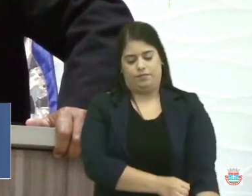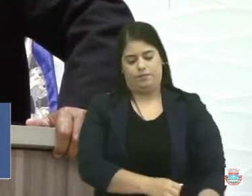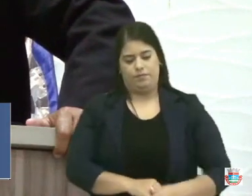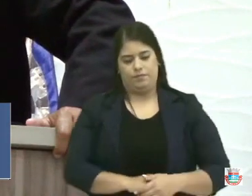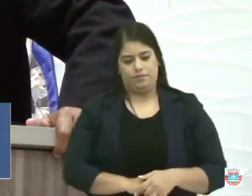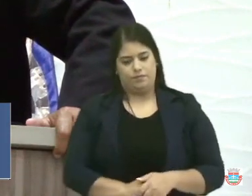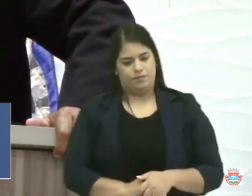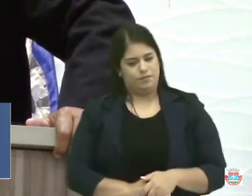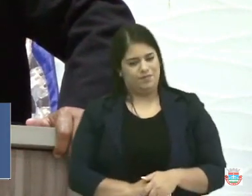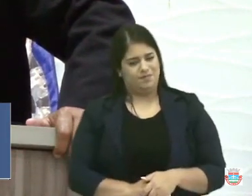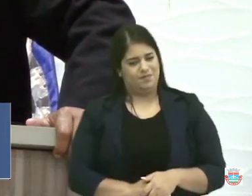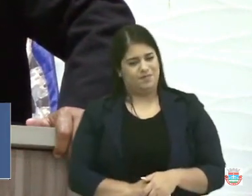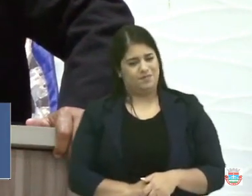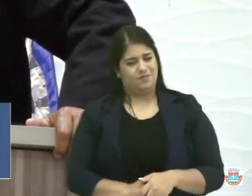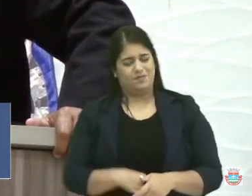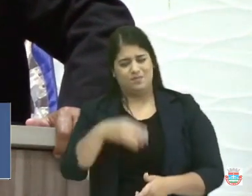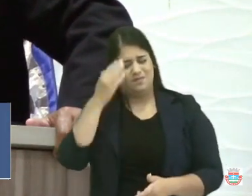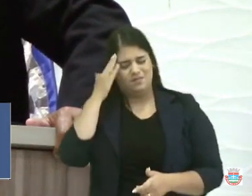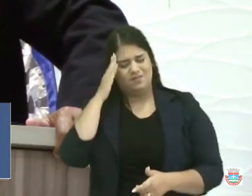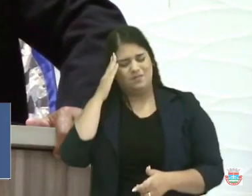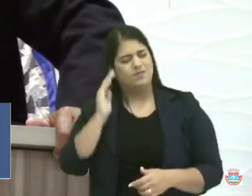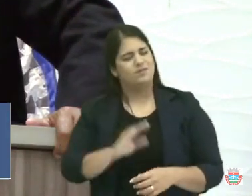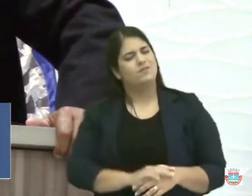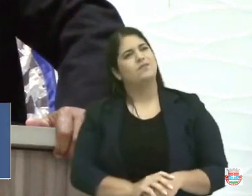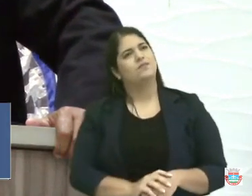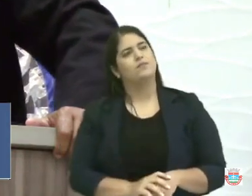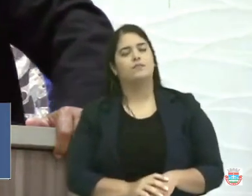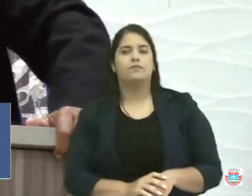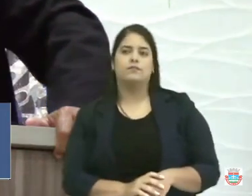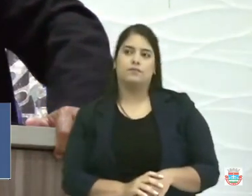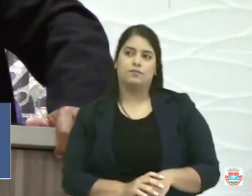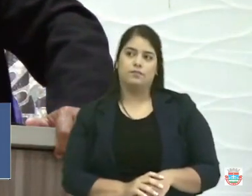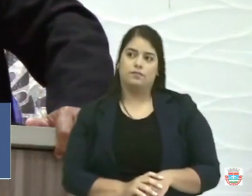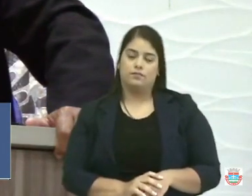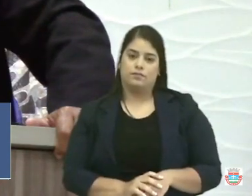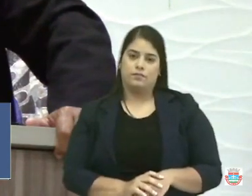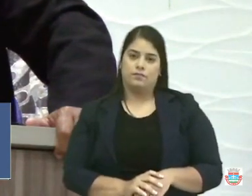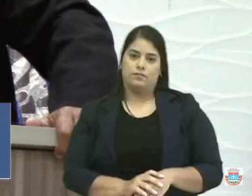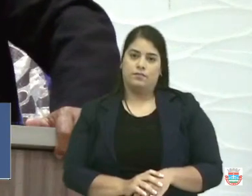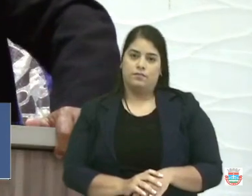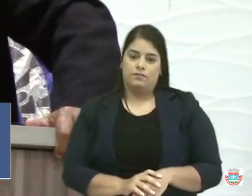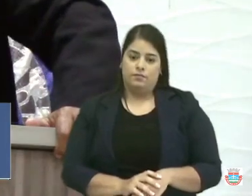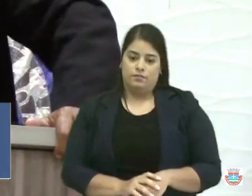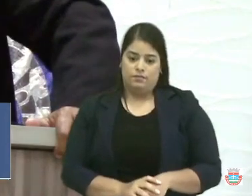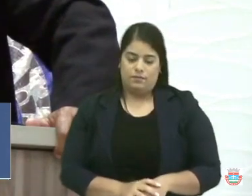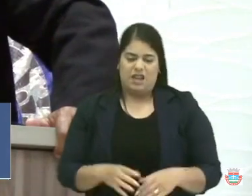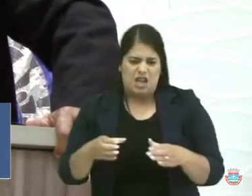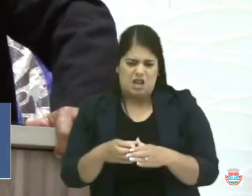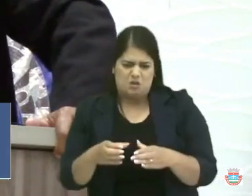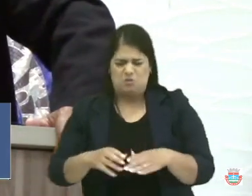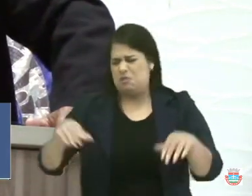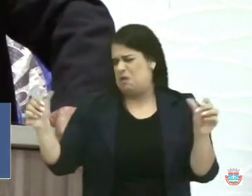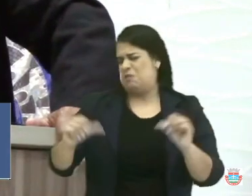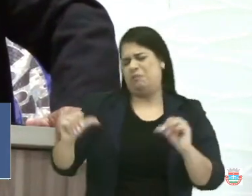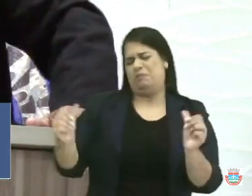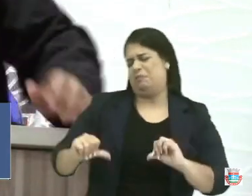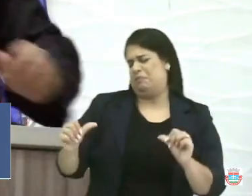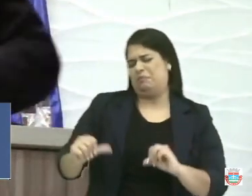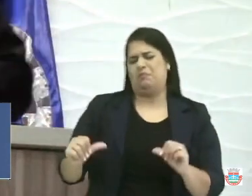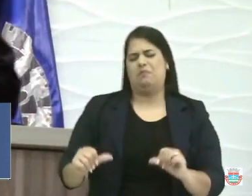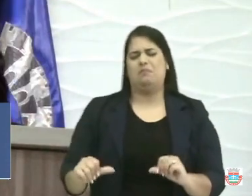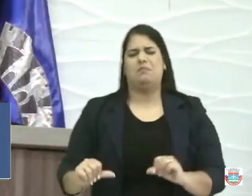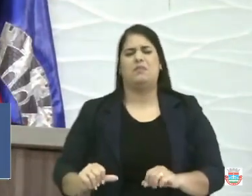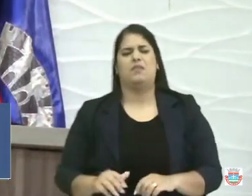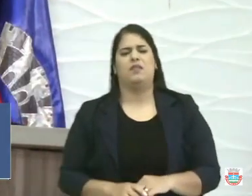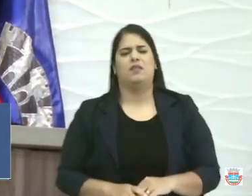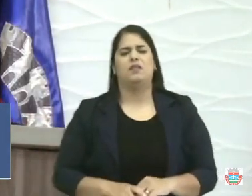vida eu tive no pisar ali, sabe por quê? Porque é patrocinado por vocês, o grupo político de vocês. Que é um grupo que não presta, só pensa em vocês, no bolso de vocês. Você